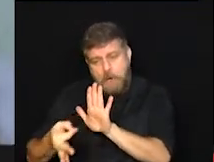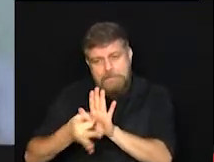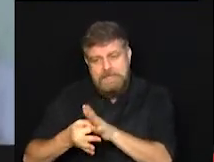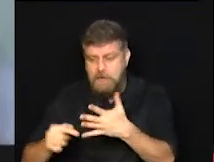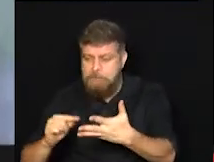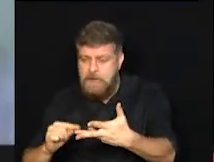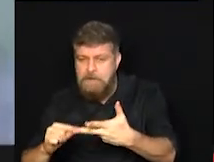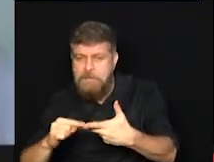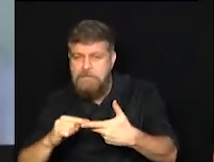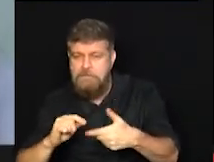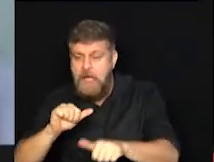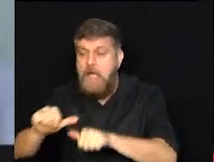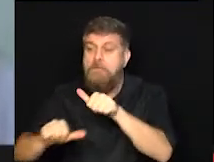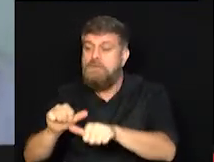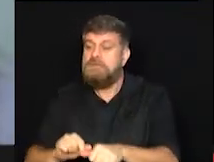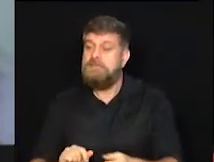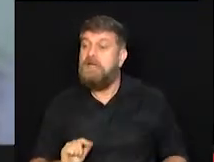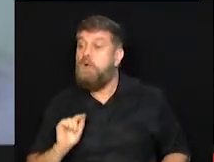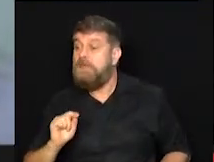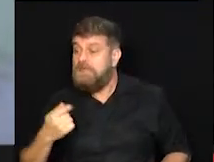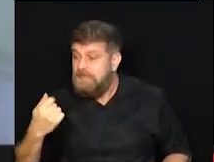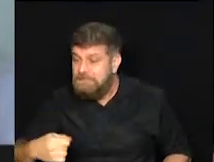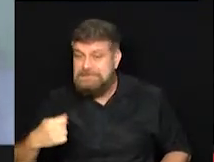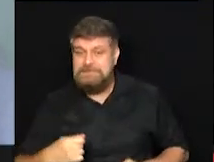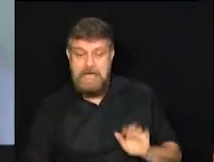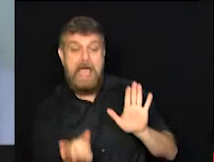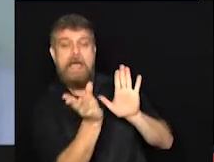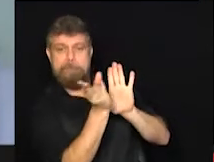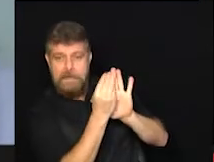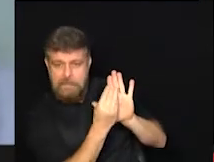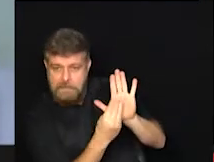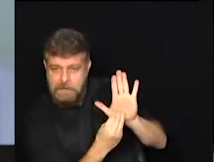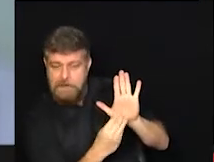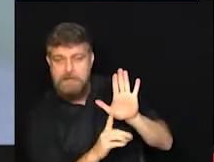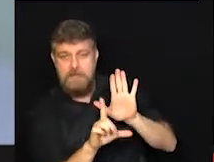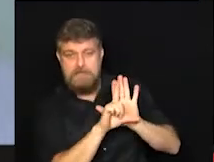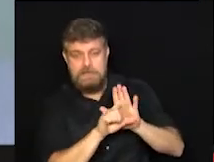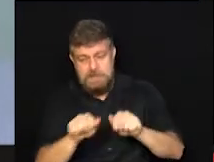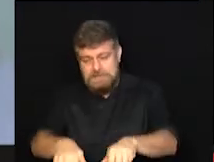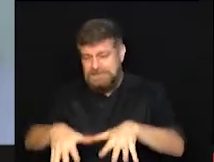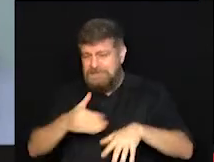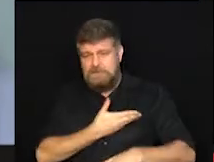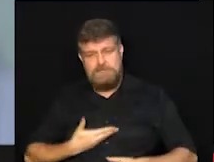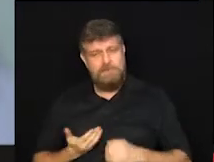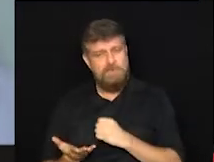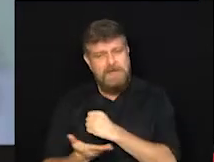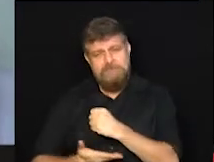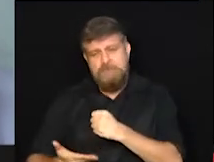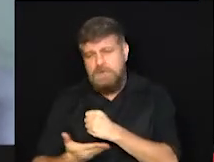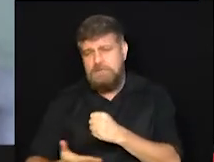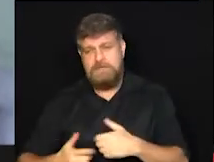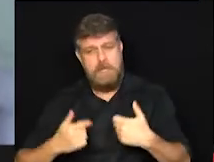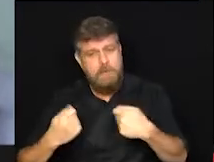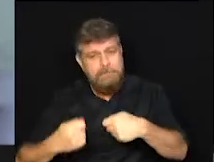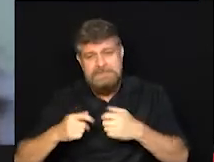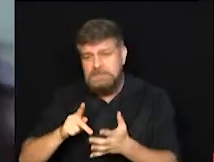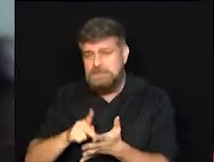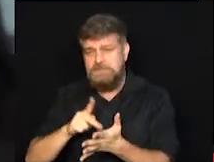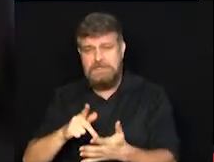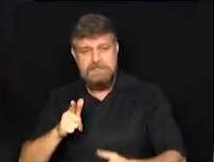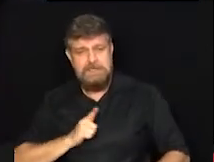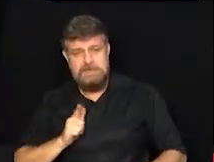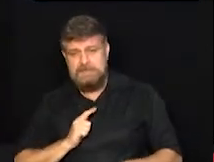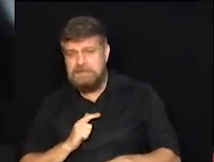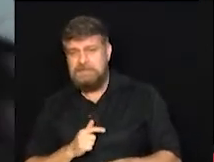ser mudado, do que deveria ser aperfeiçoado. Essa audiência pública, então, é fundamental. Precisamos mesmo da